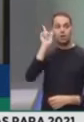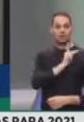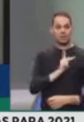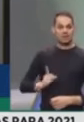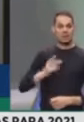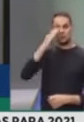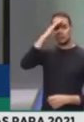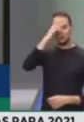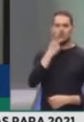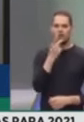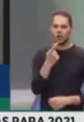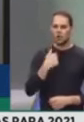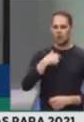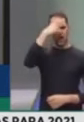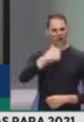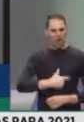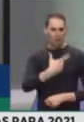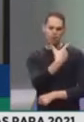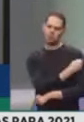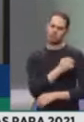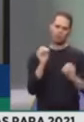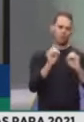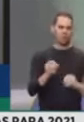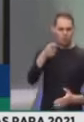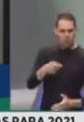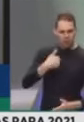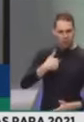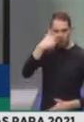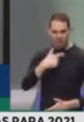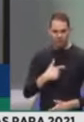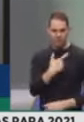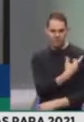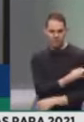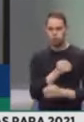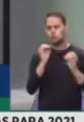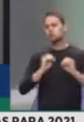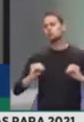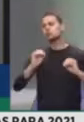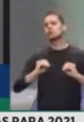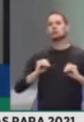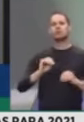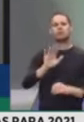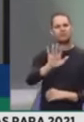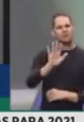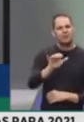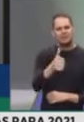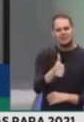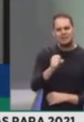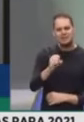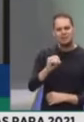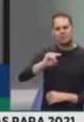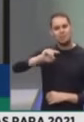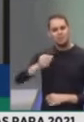que ninguém vai obrigá-lo a se vacinar. Ora, nós estamos com mais de 180